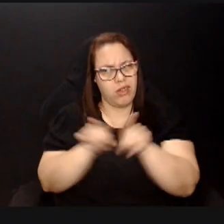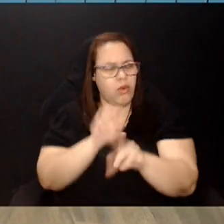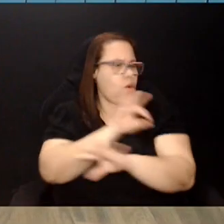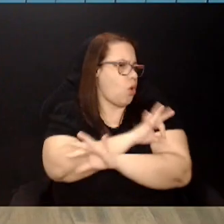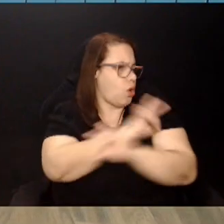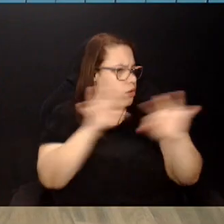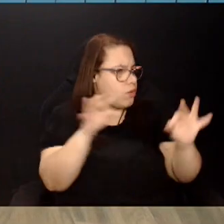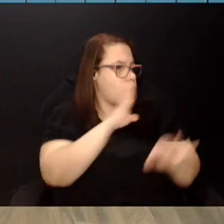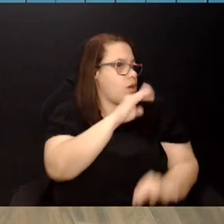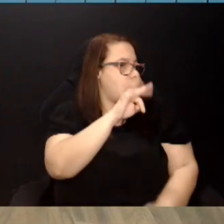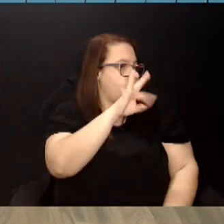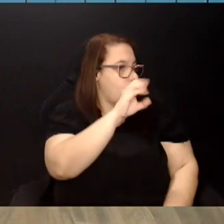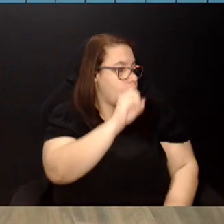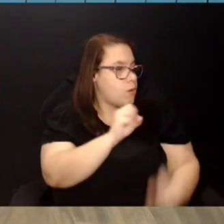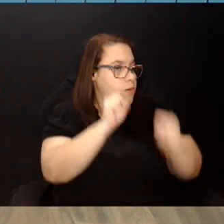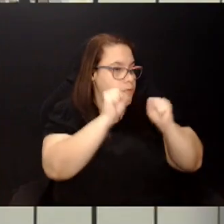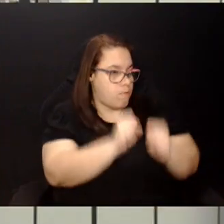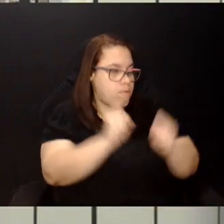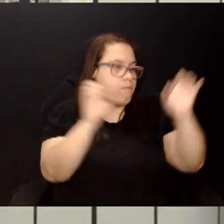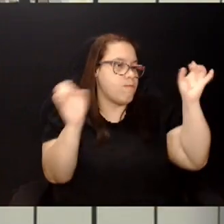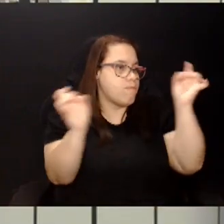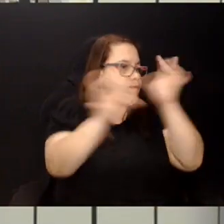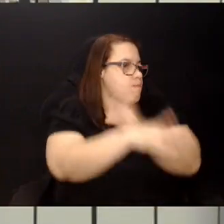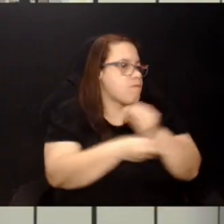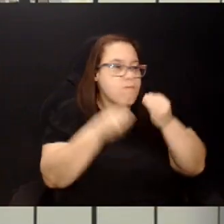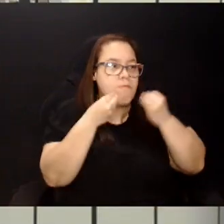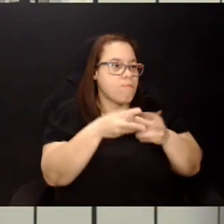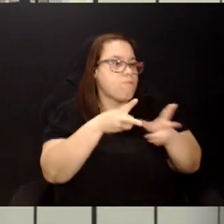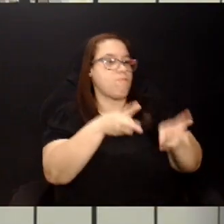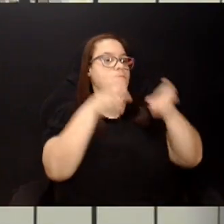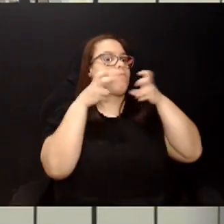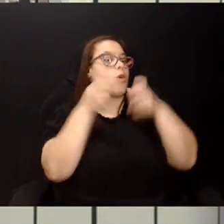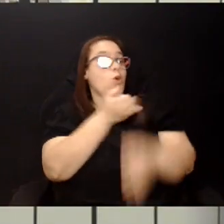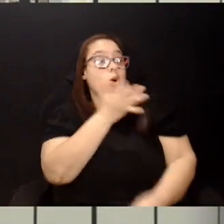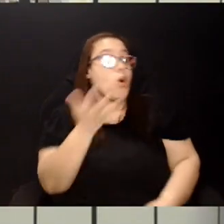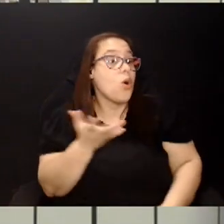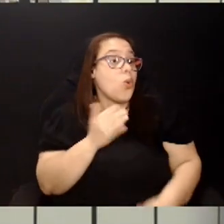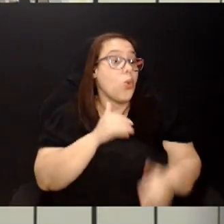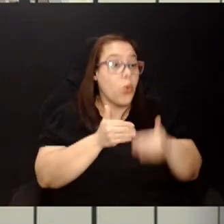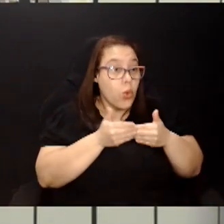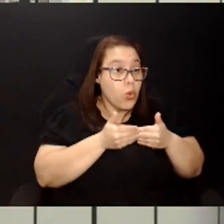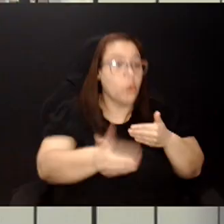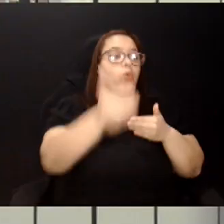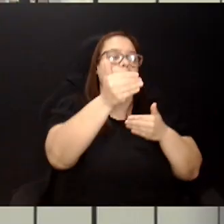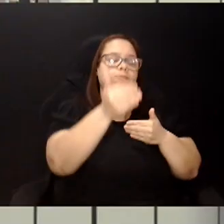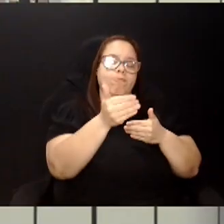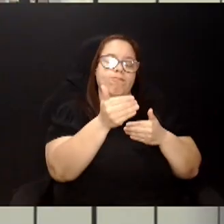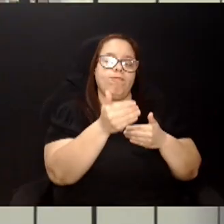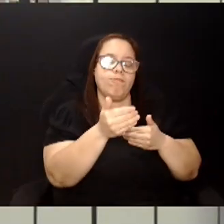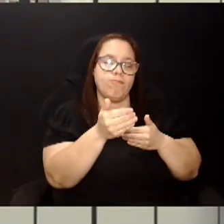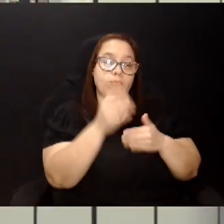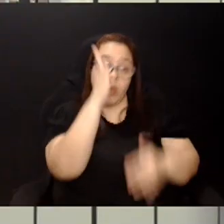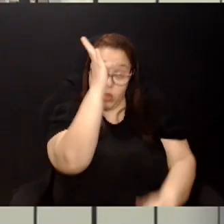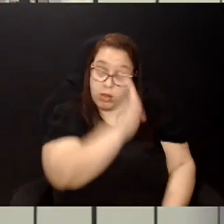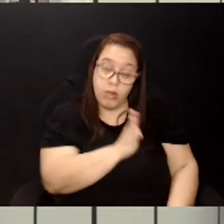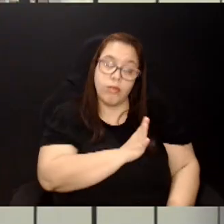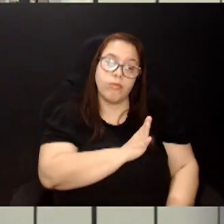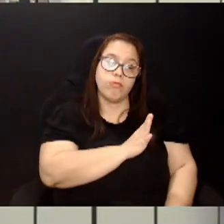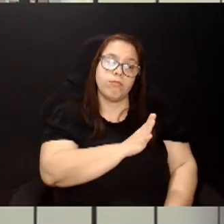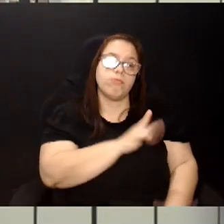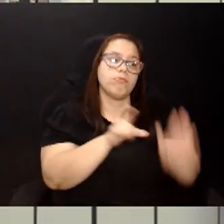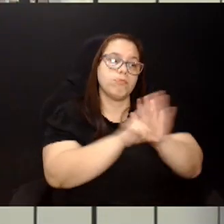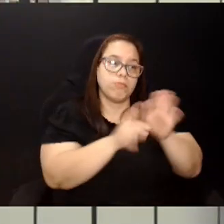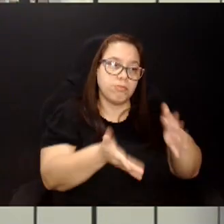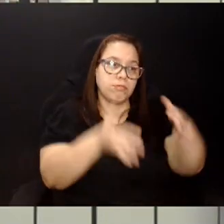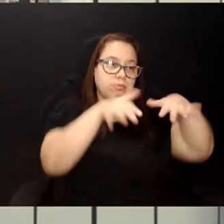para a gente poder encerrar, como que você enxerga, qual deve ser o próximo grande passo do Brasil para que essa inclusão